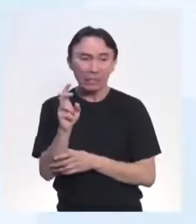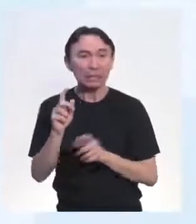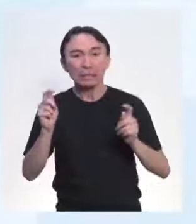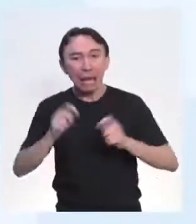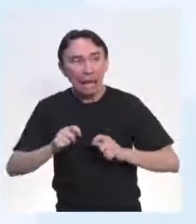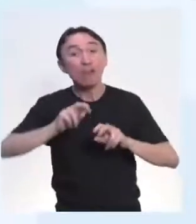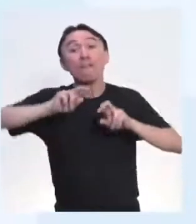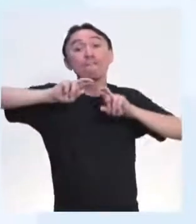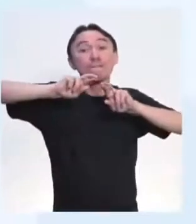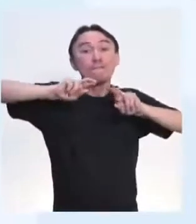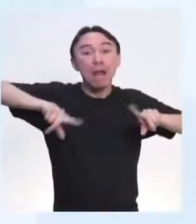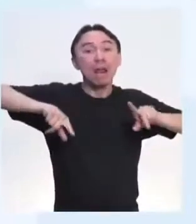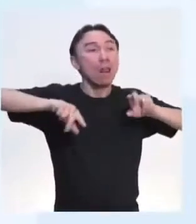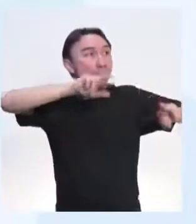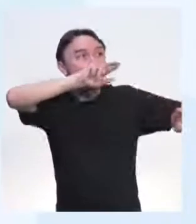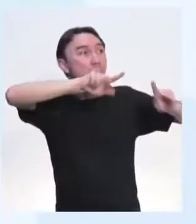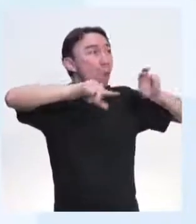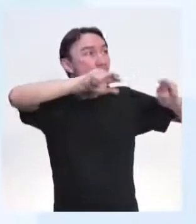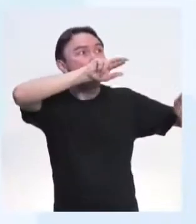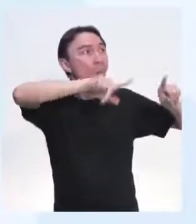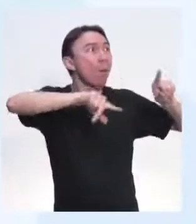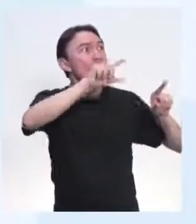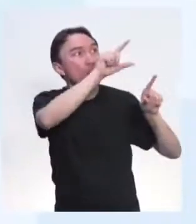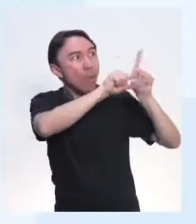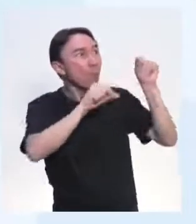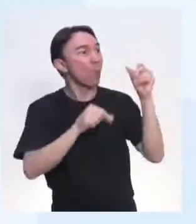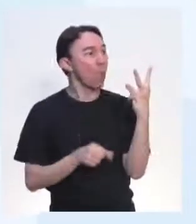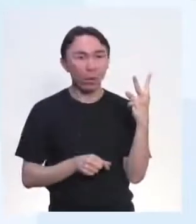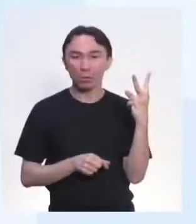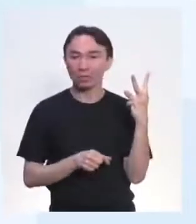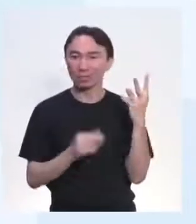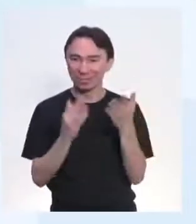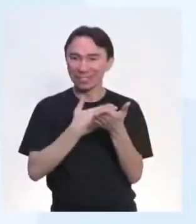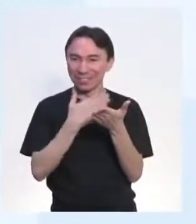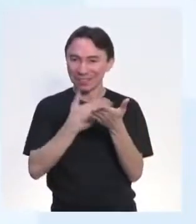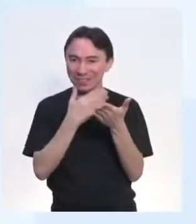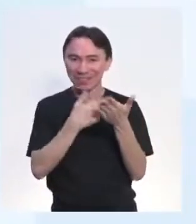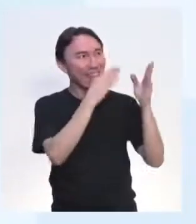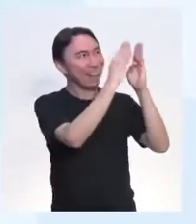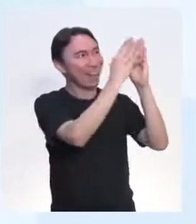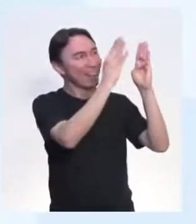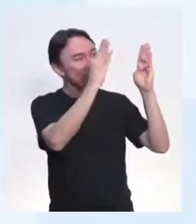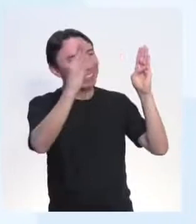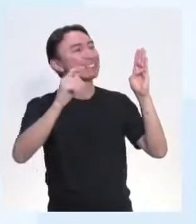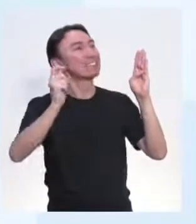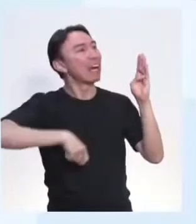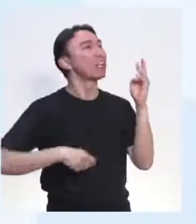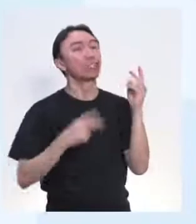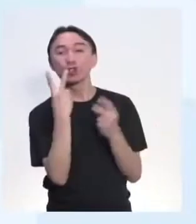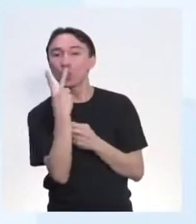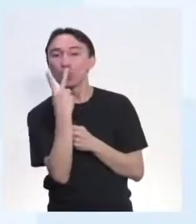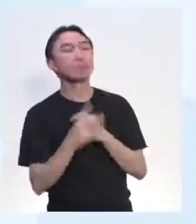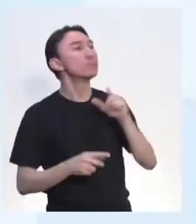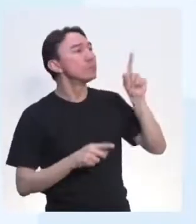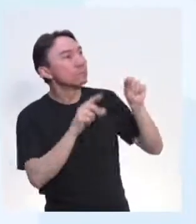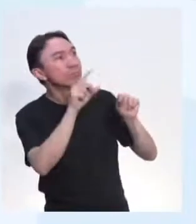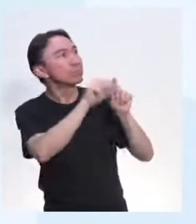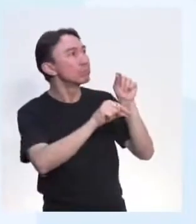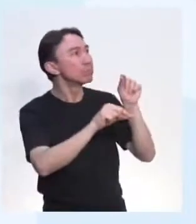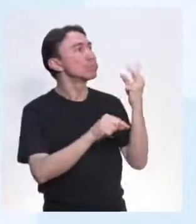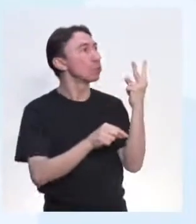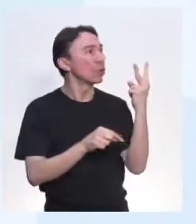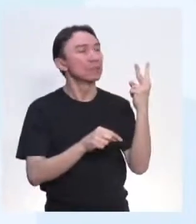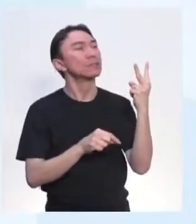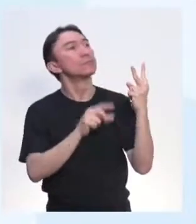dos alunos tirarem 2 livros da biblioteca, dentre os 6 que a biblioteca